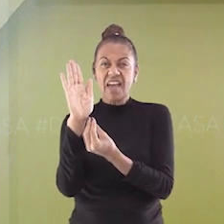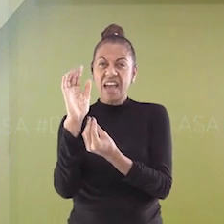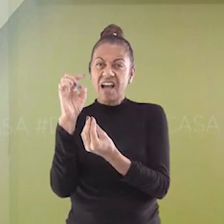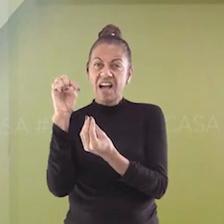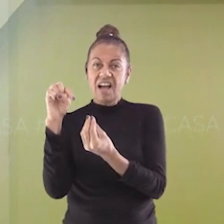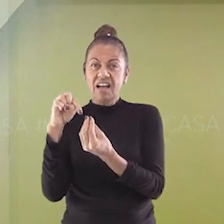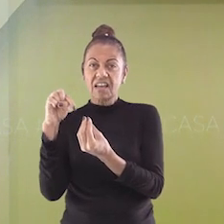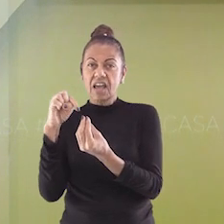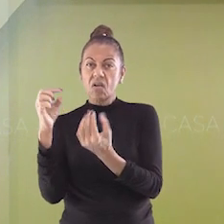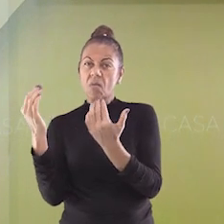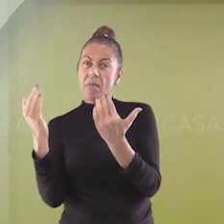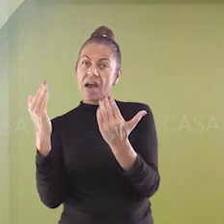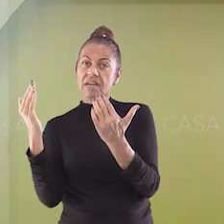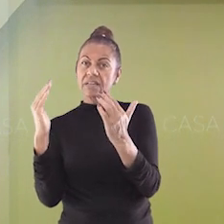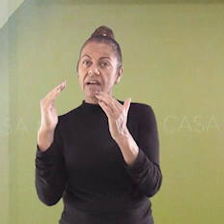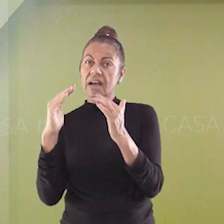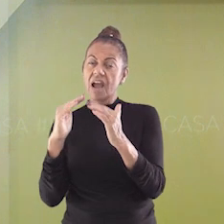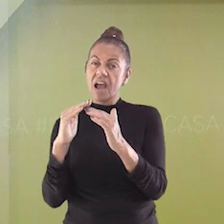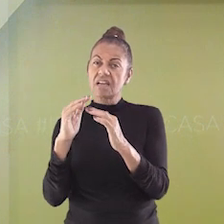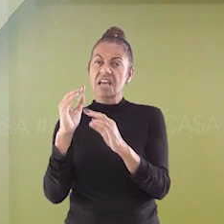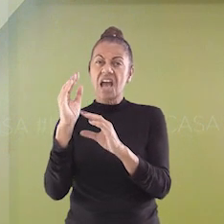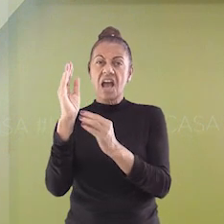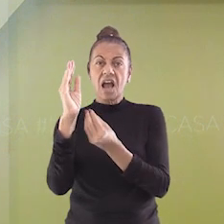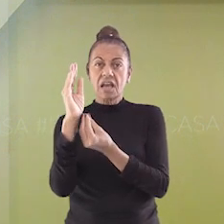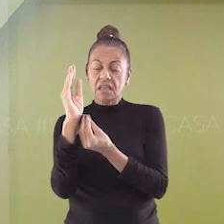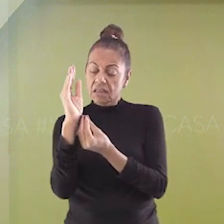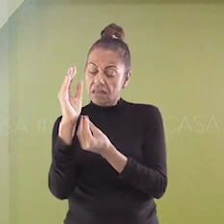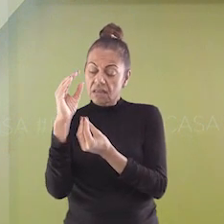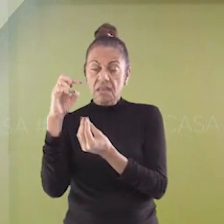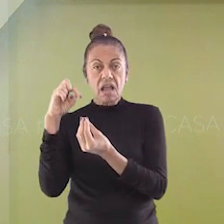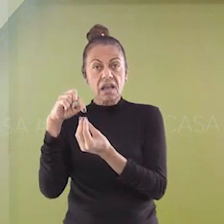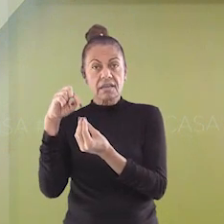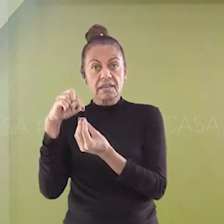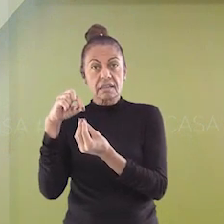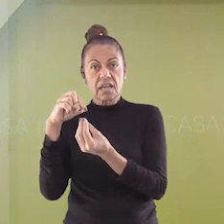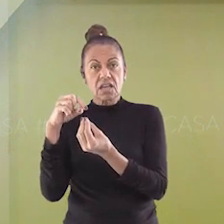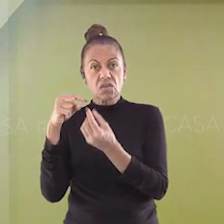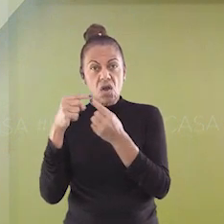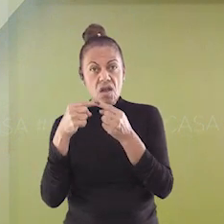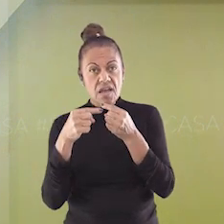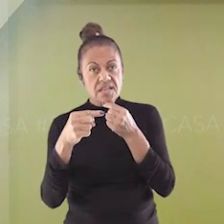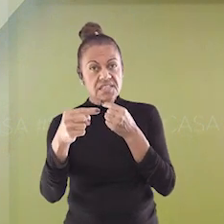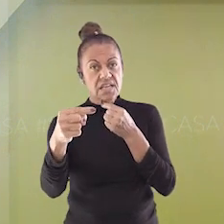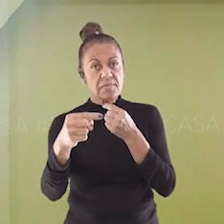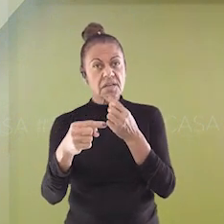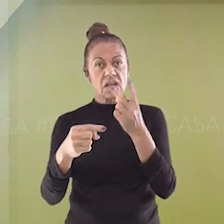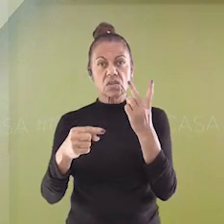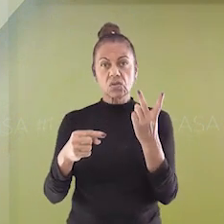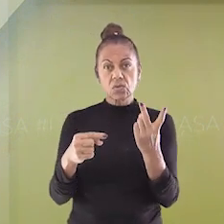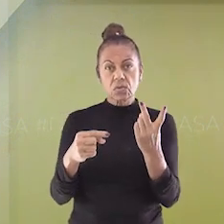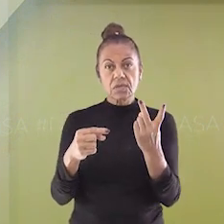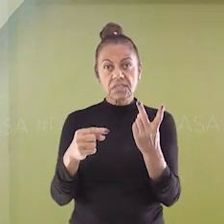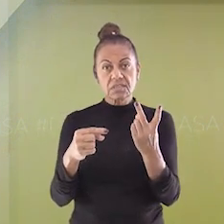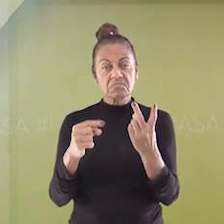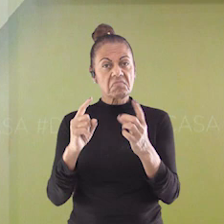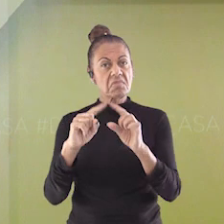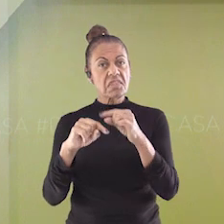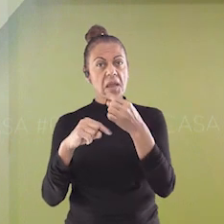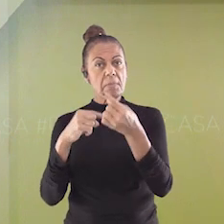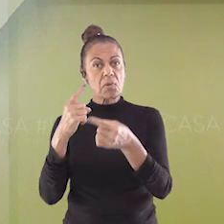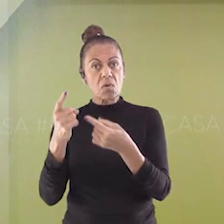Então ela ficou lá por mais ou menos 2 semanas e depois desse tempo, sabe o que